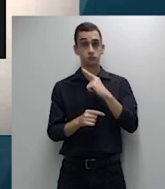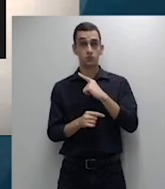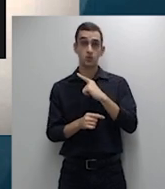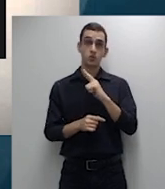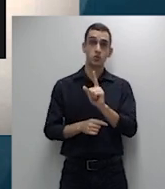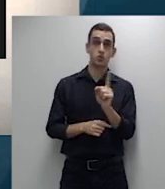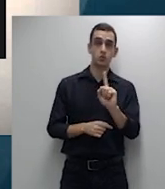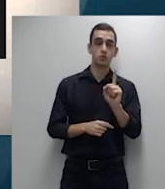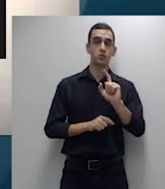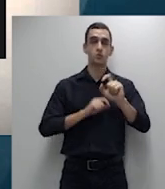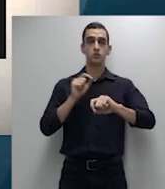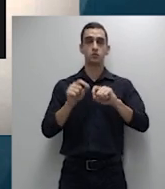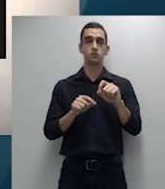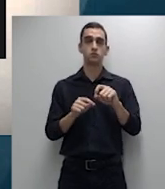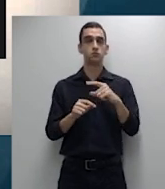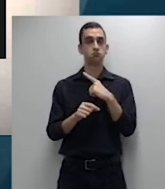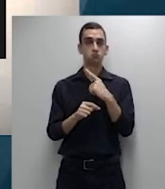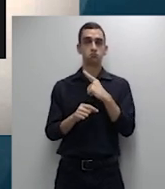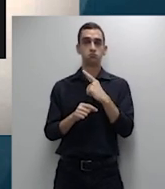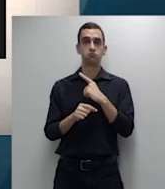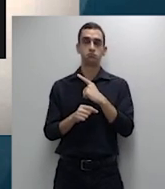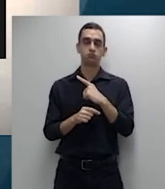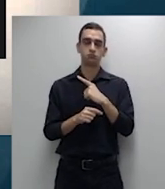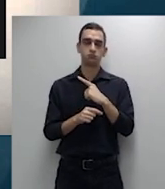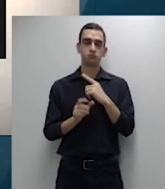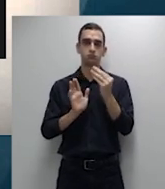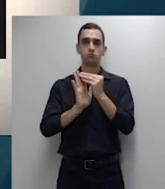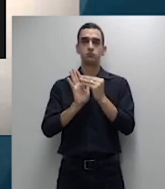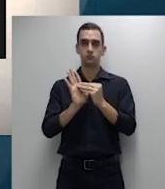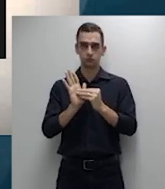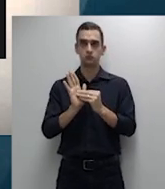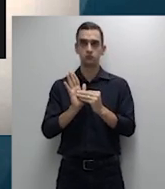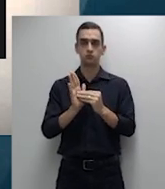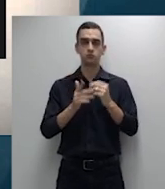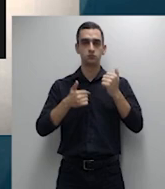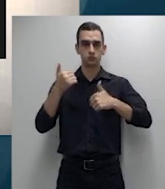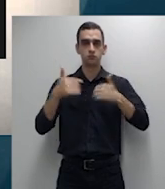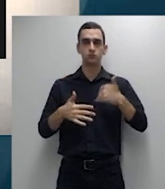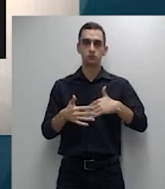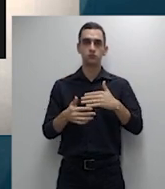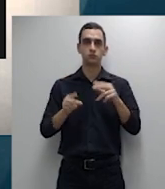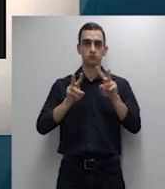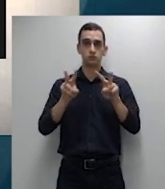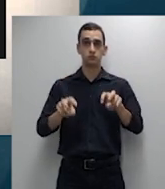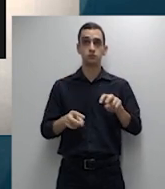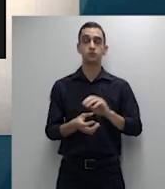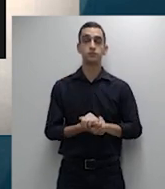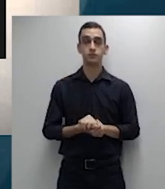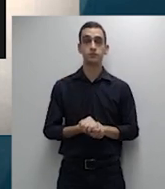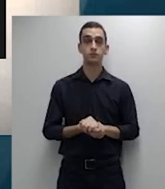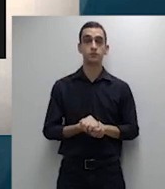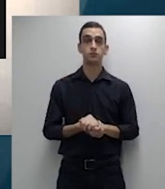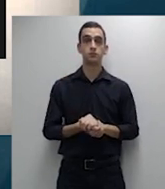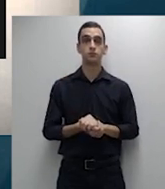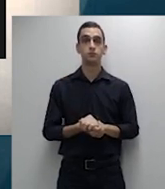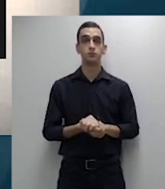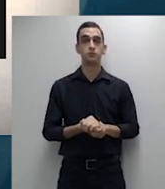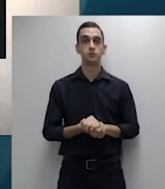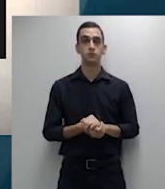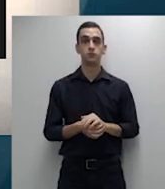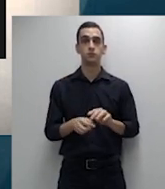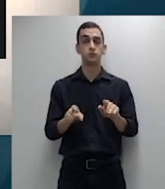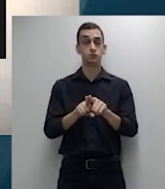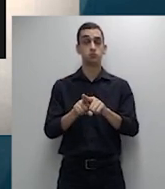caso de se aplicar o tema 2001 Este é o sentido de se você tivesse o Supremo